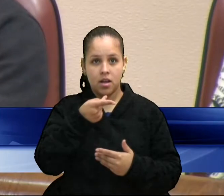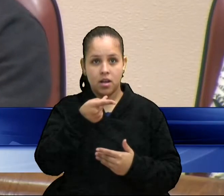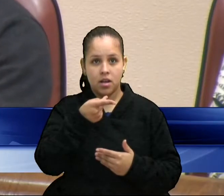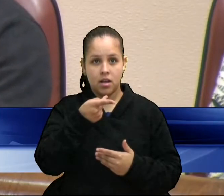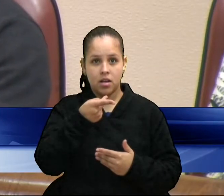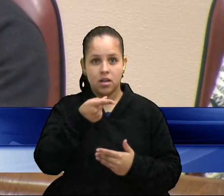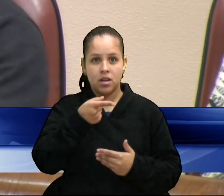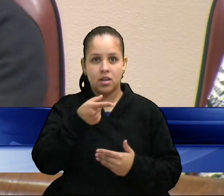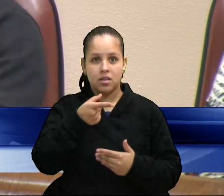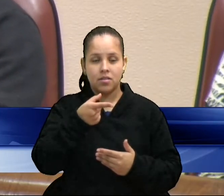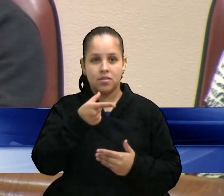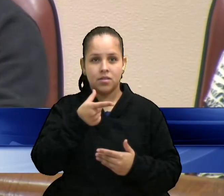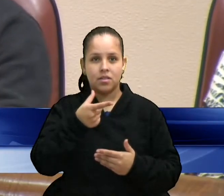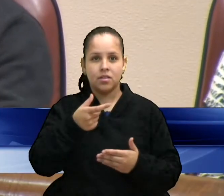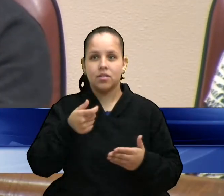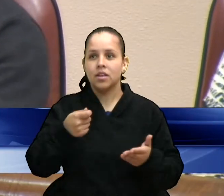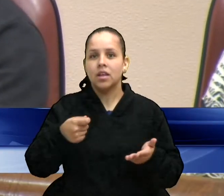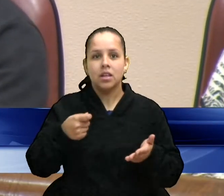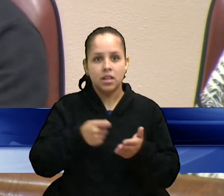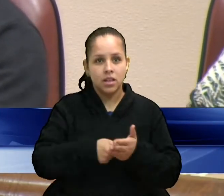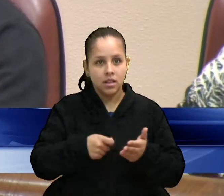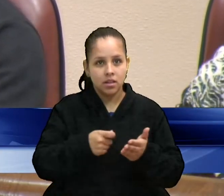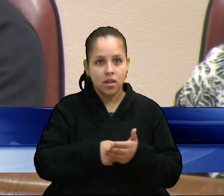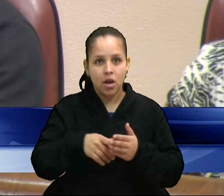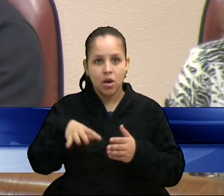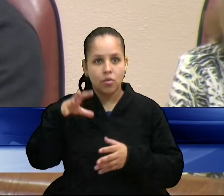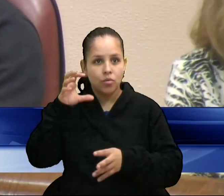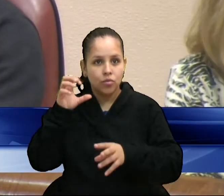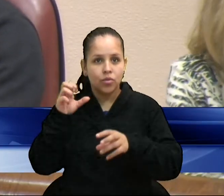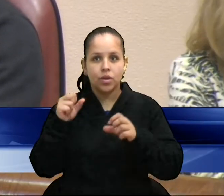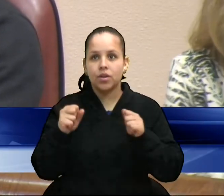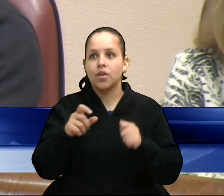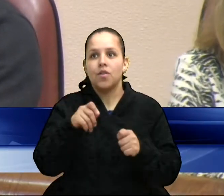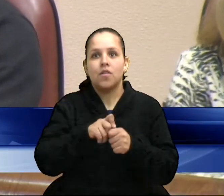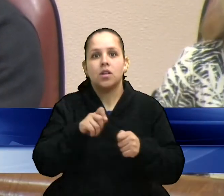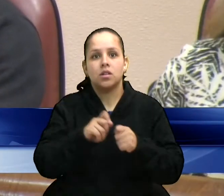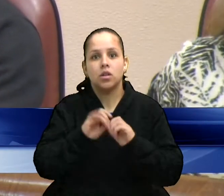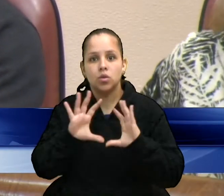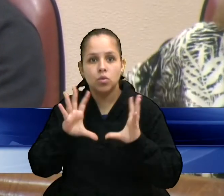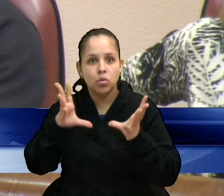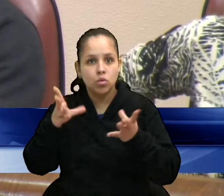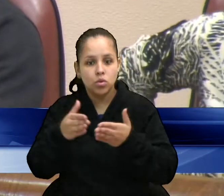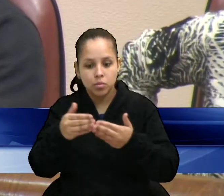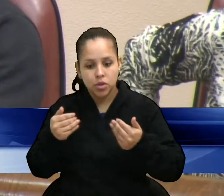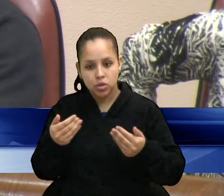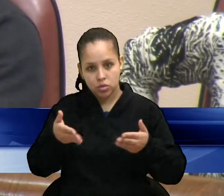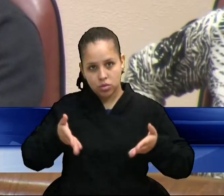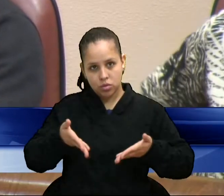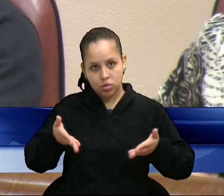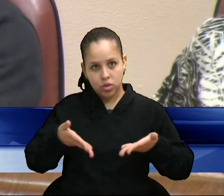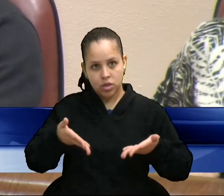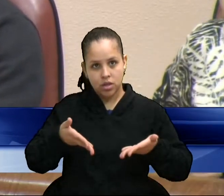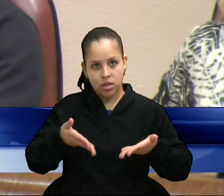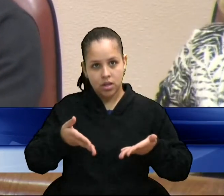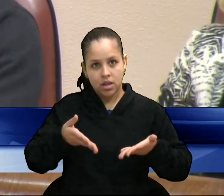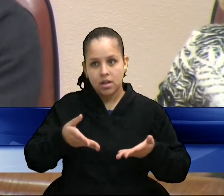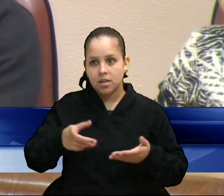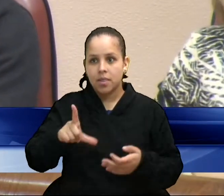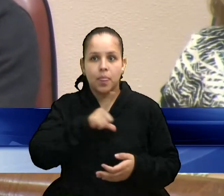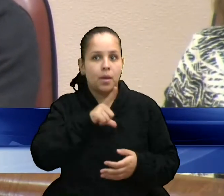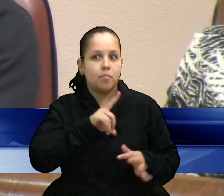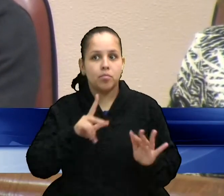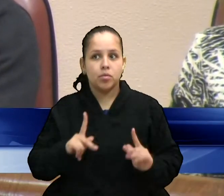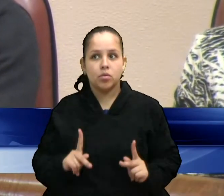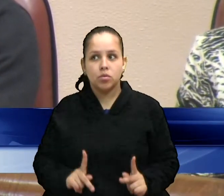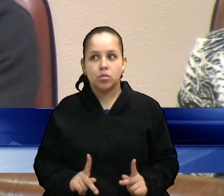ainda atender a todos esses pedidos de vocês, foi feito hoje aqui. Quero dizer, se alguém tem mais alguma sugestão ainda que